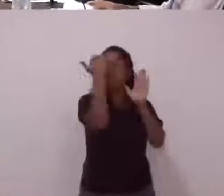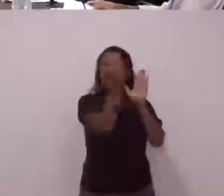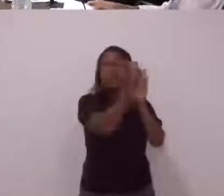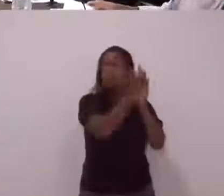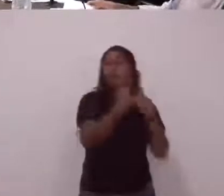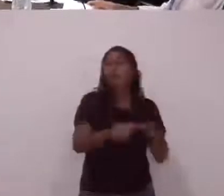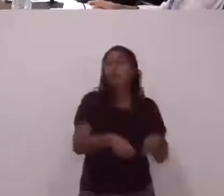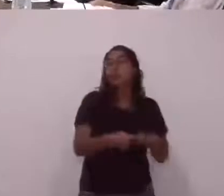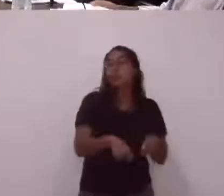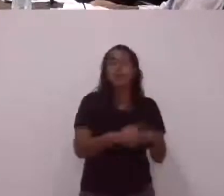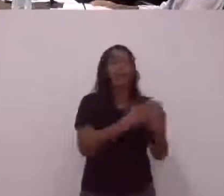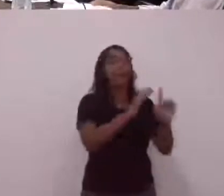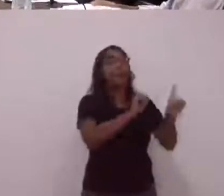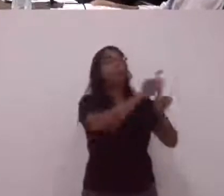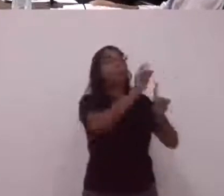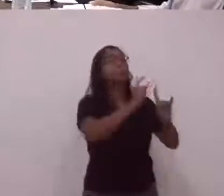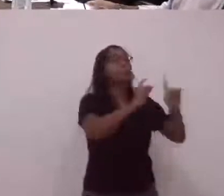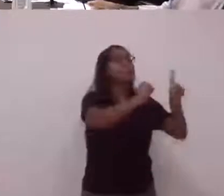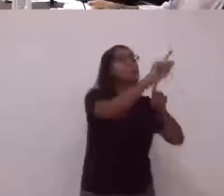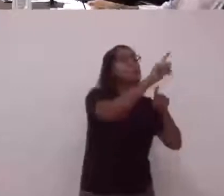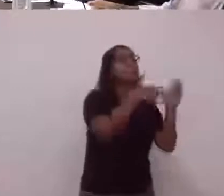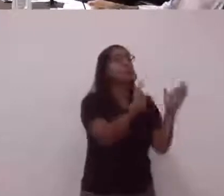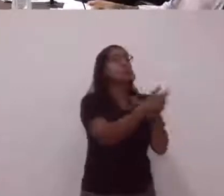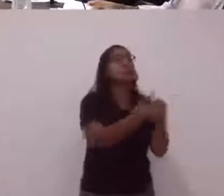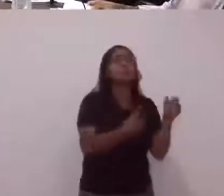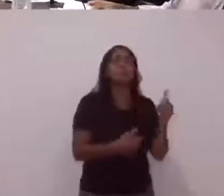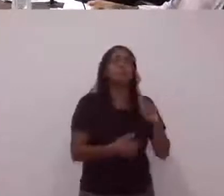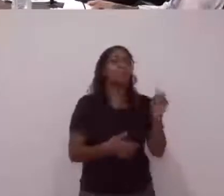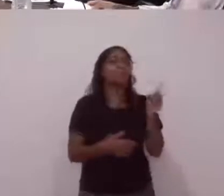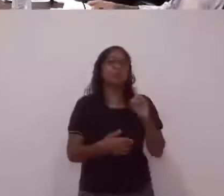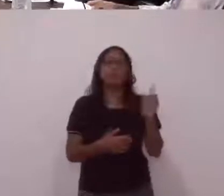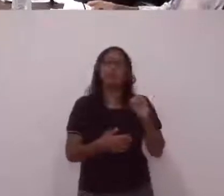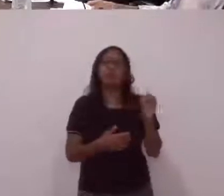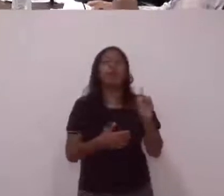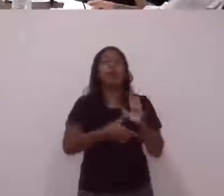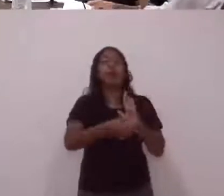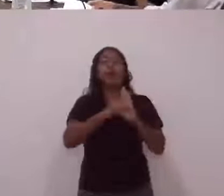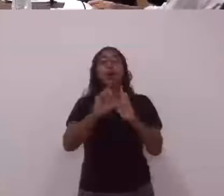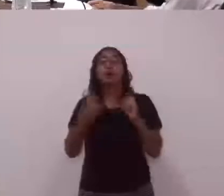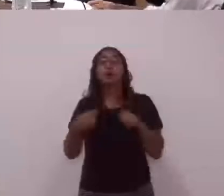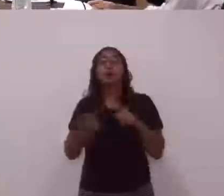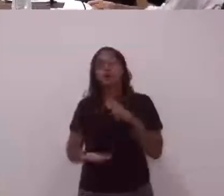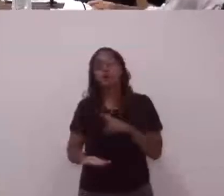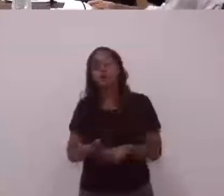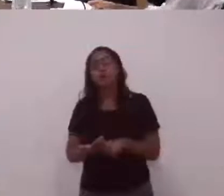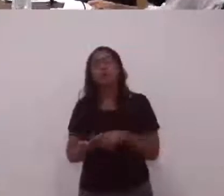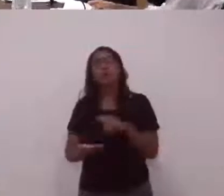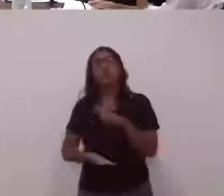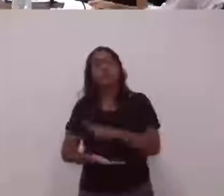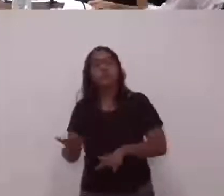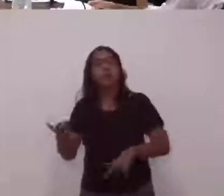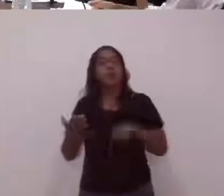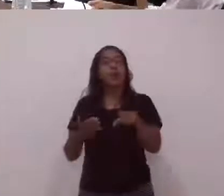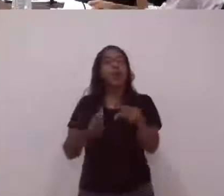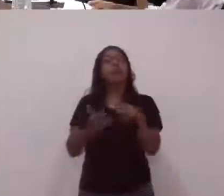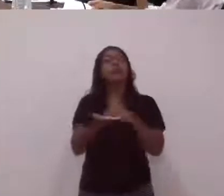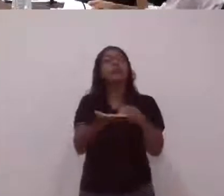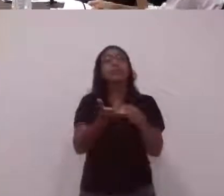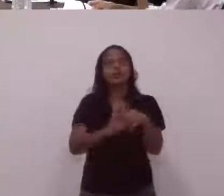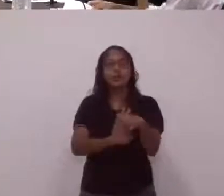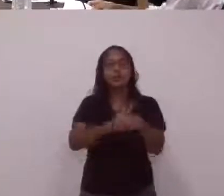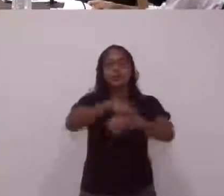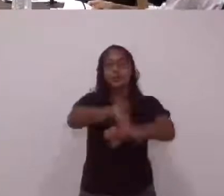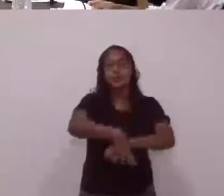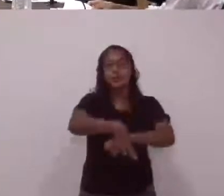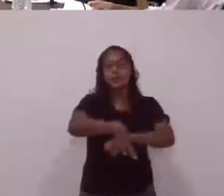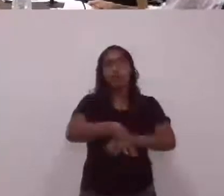local e imóvel, que bem quisessem, antes de celebrar convênio específico com a Secretaria de Segurança Pública, mediante